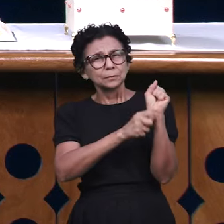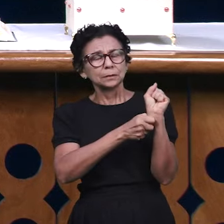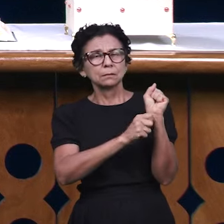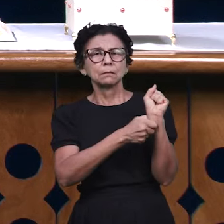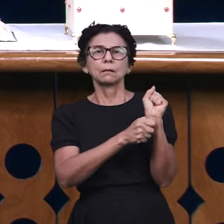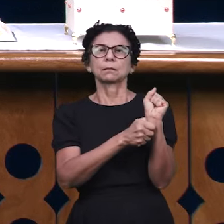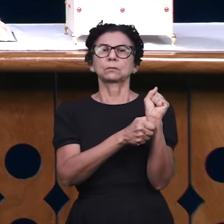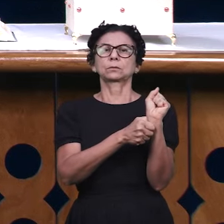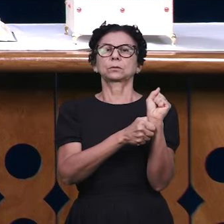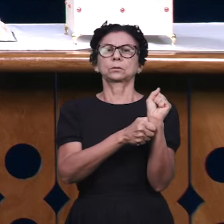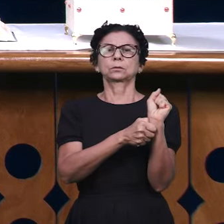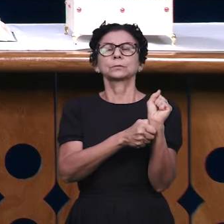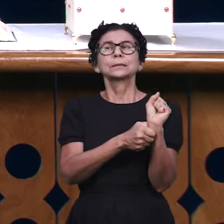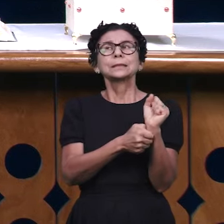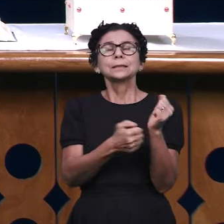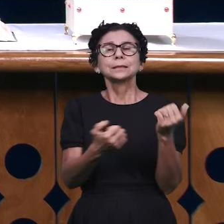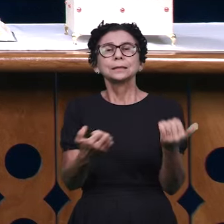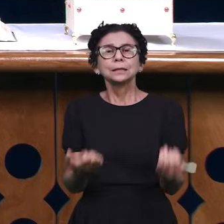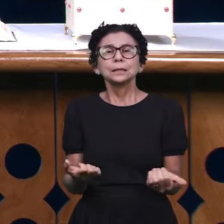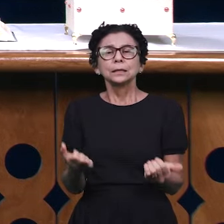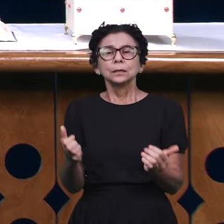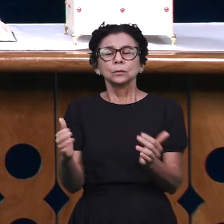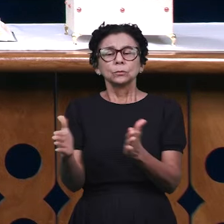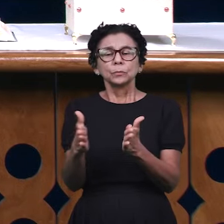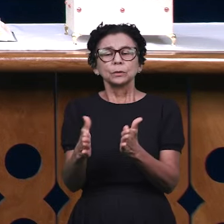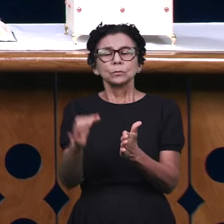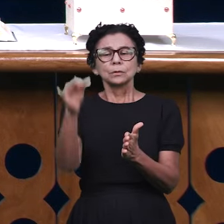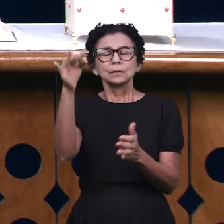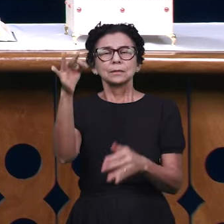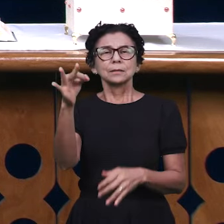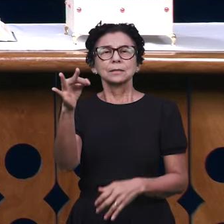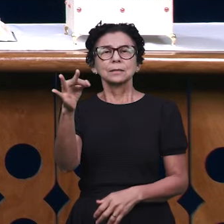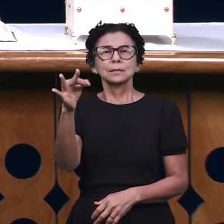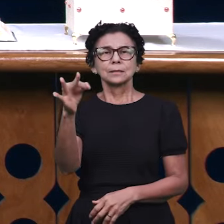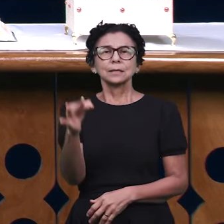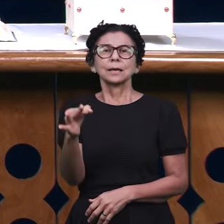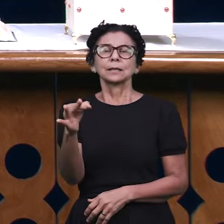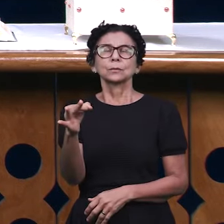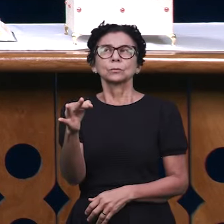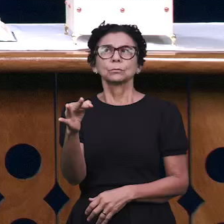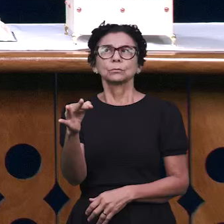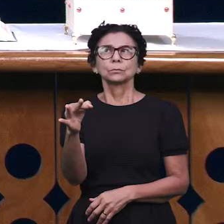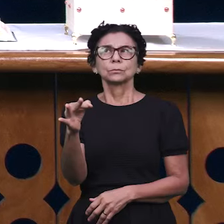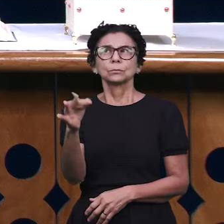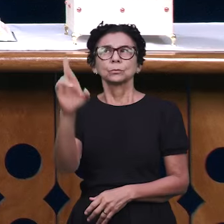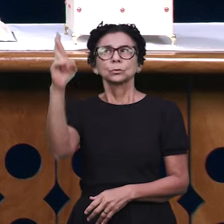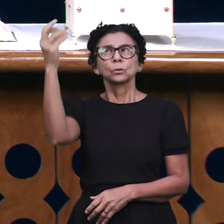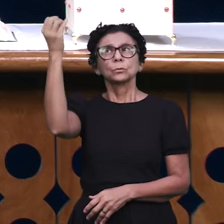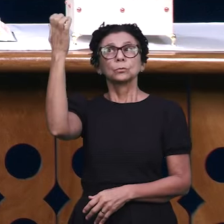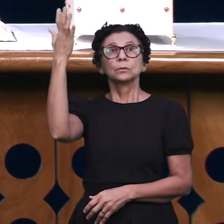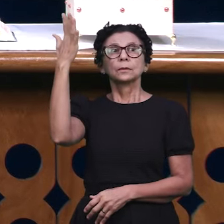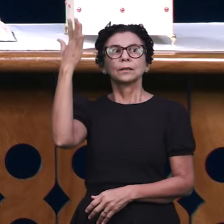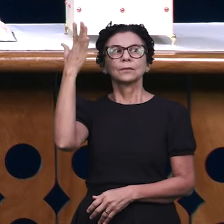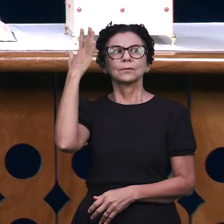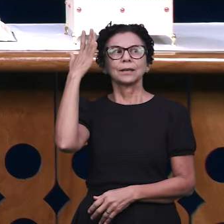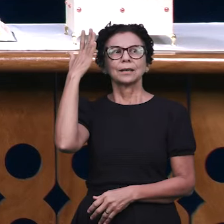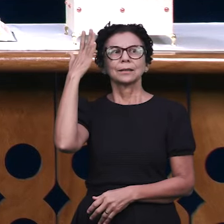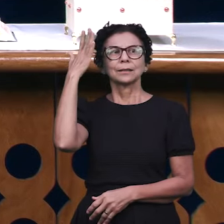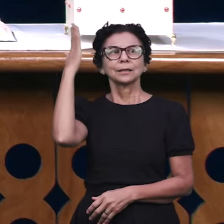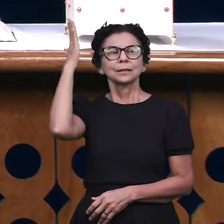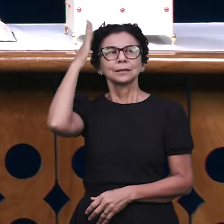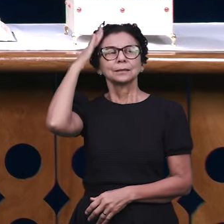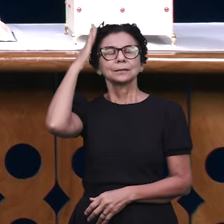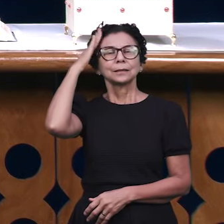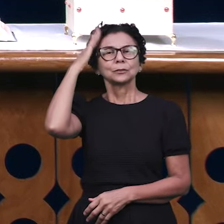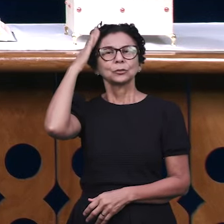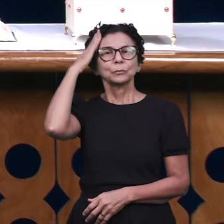mistérios que o Senhor, no tempo certo, nos dá a entender daquilo que Ele